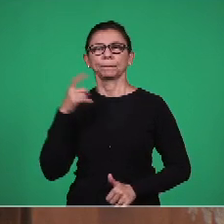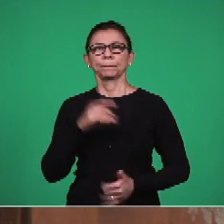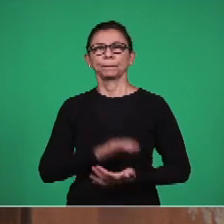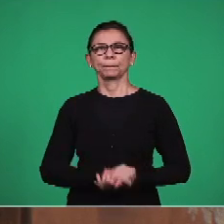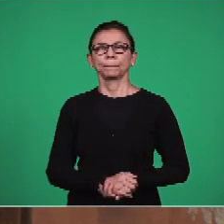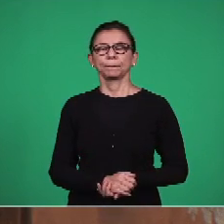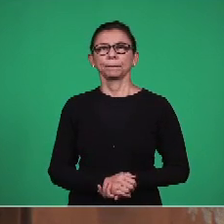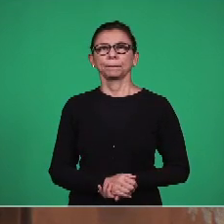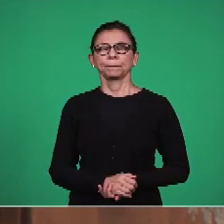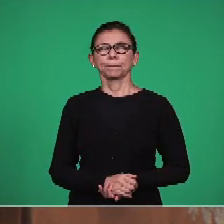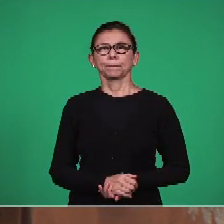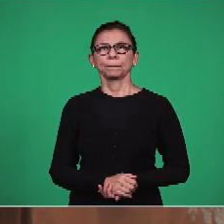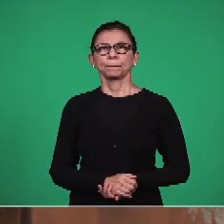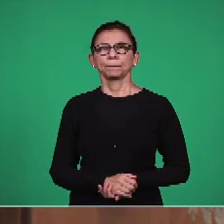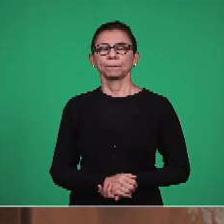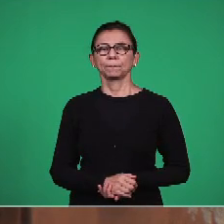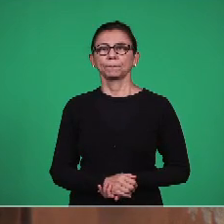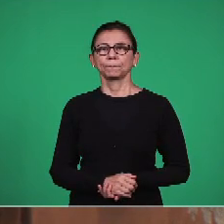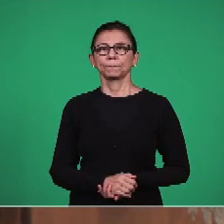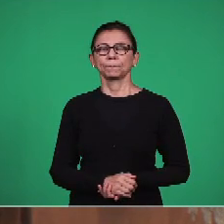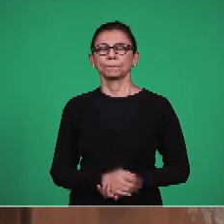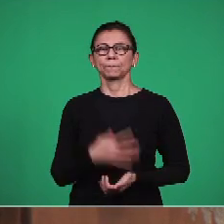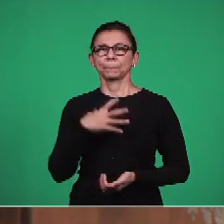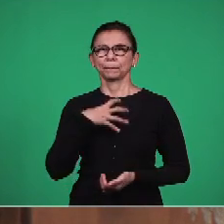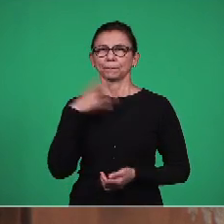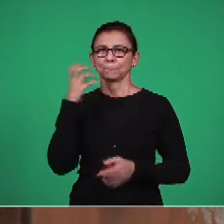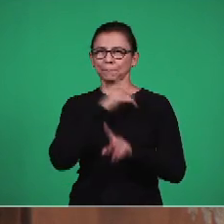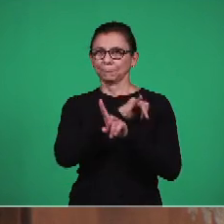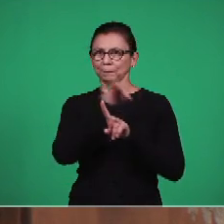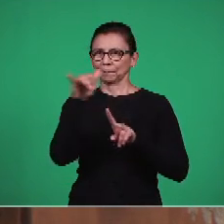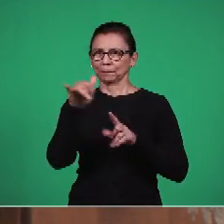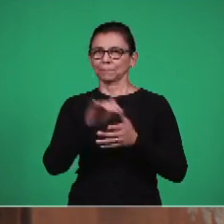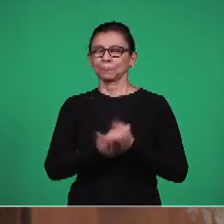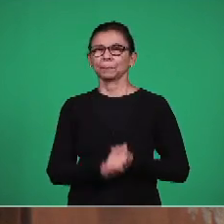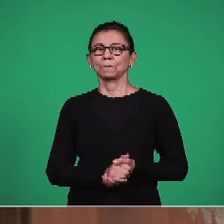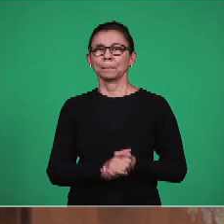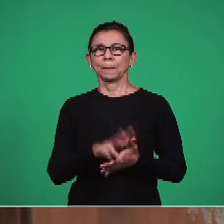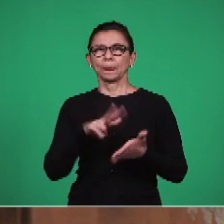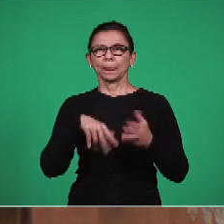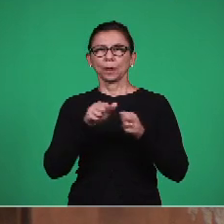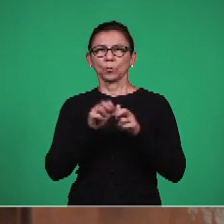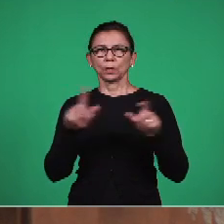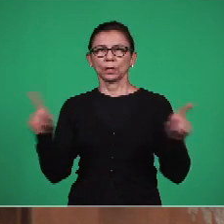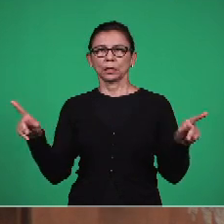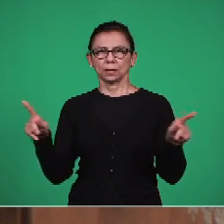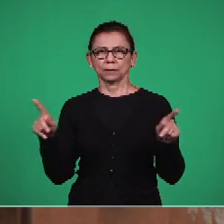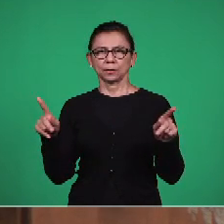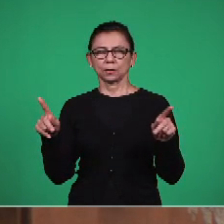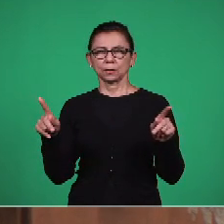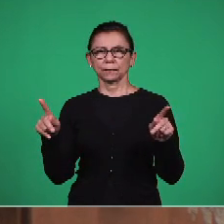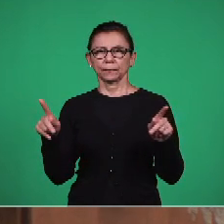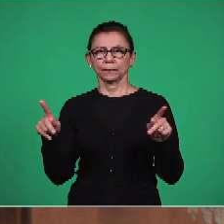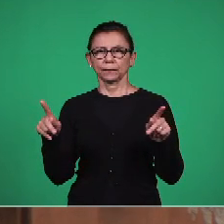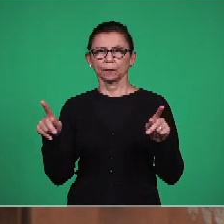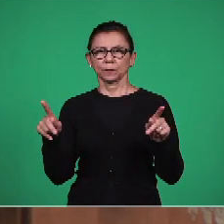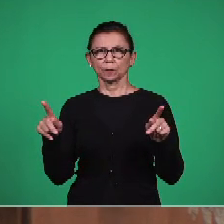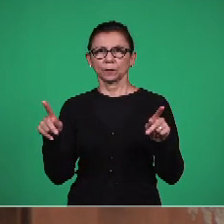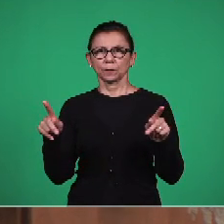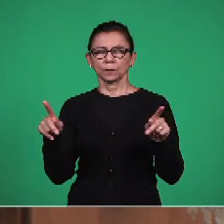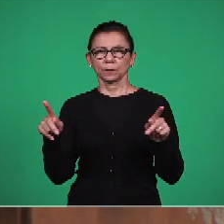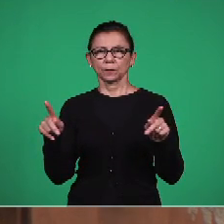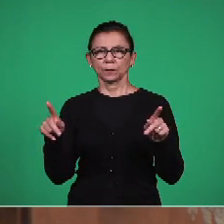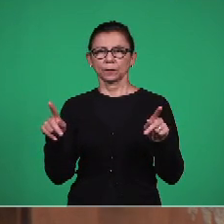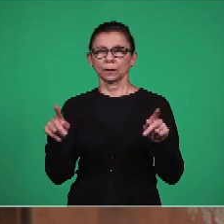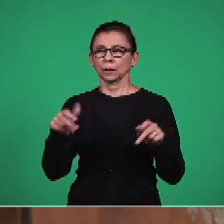Mas se é isso, veja aqui, lendo o livro de Apocalipse, é possível identificar, essa é a primeira pergunta ou a segunda? Essa é a